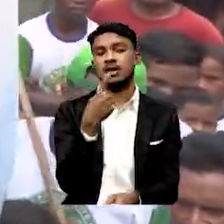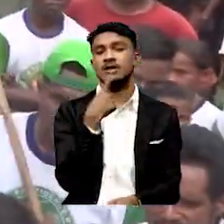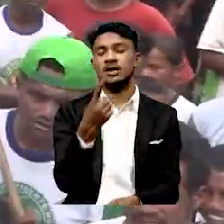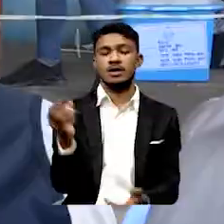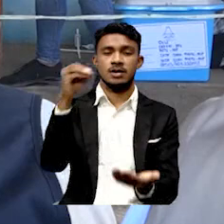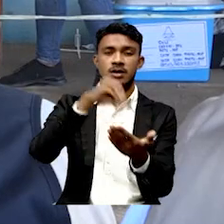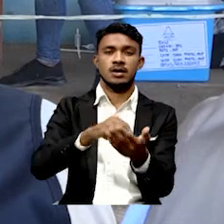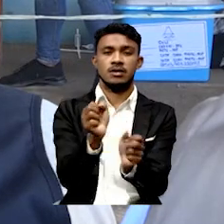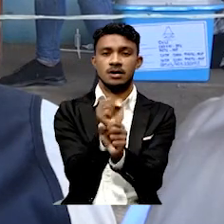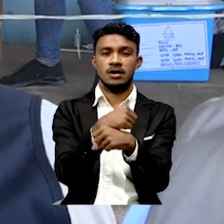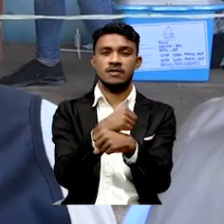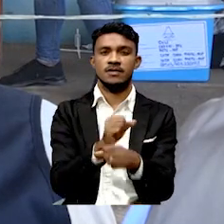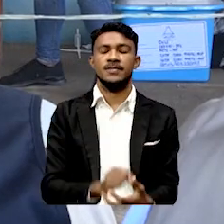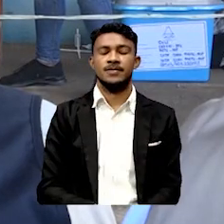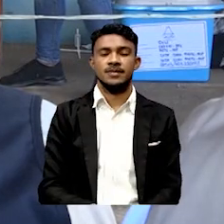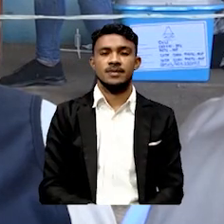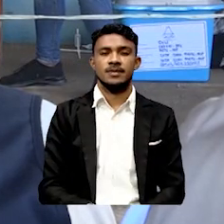café.